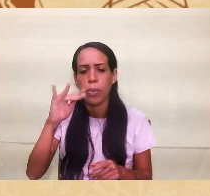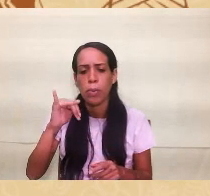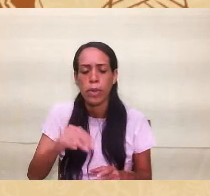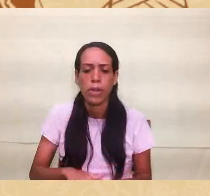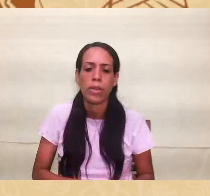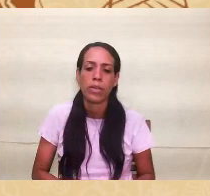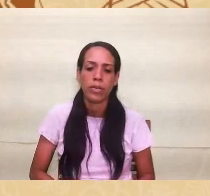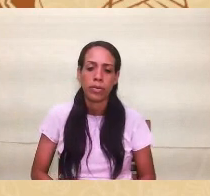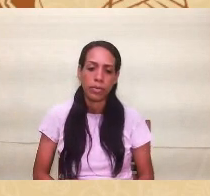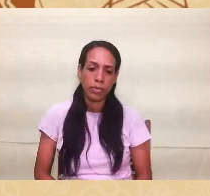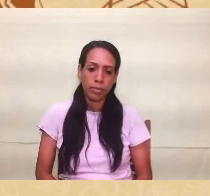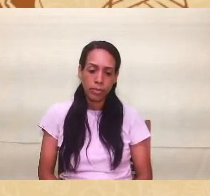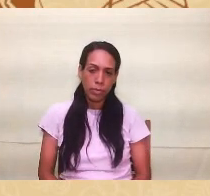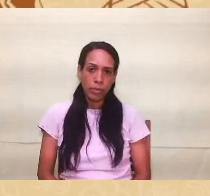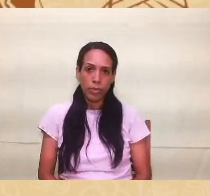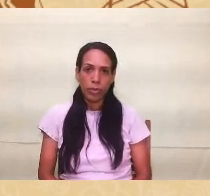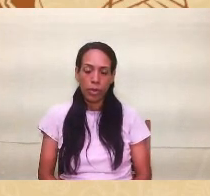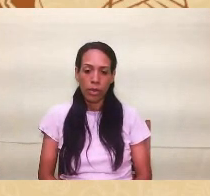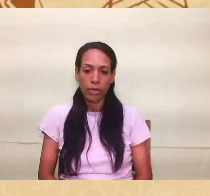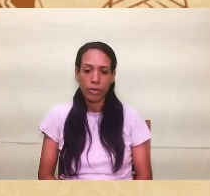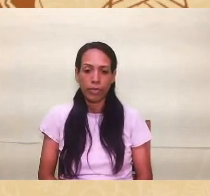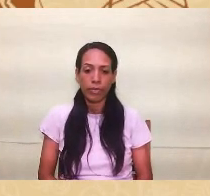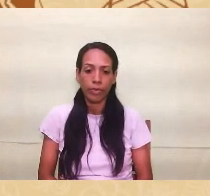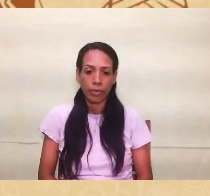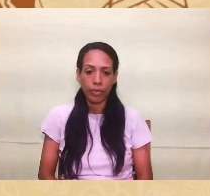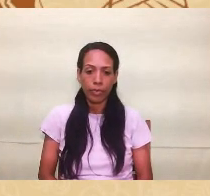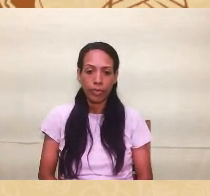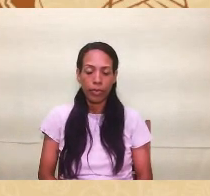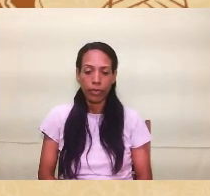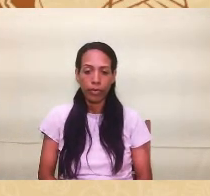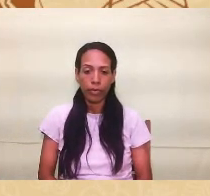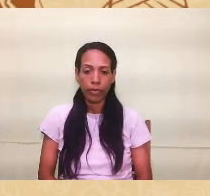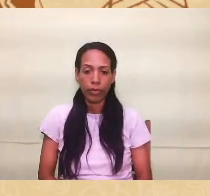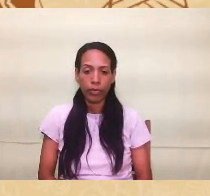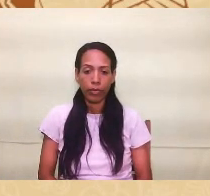Pé poranga, ó,